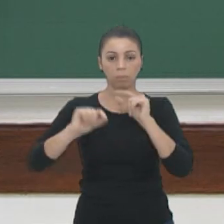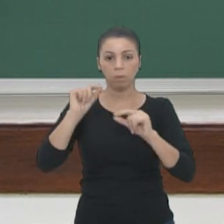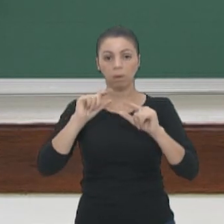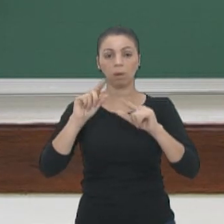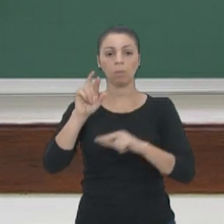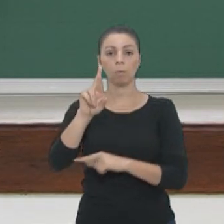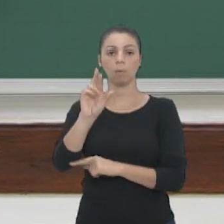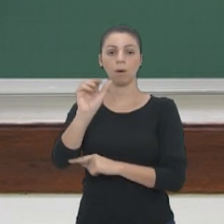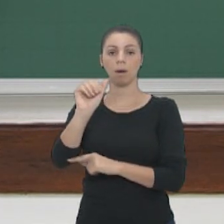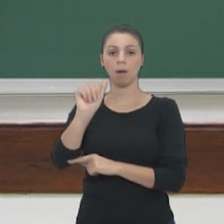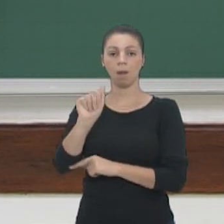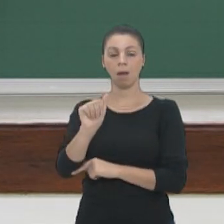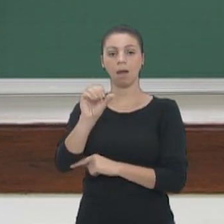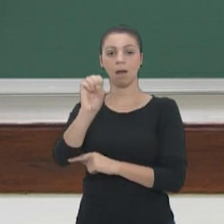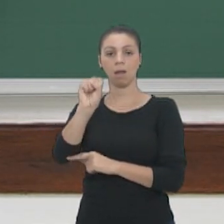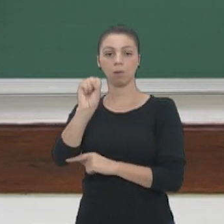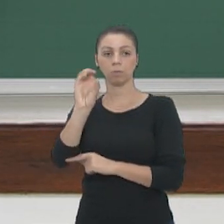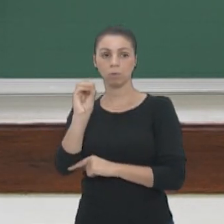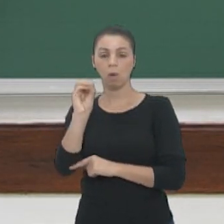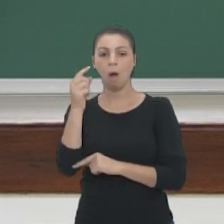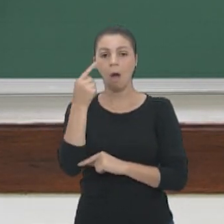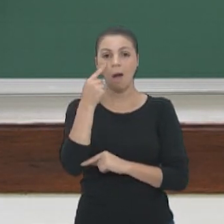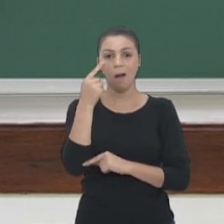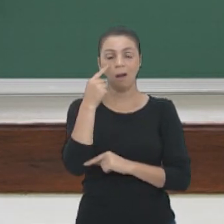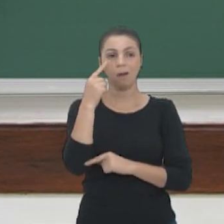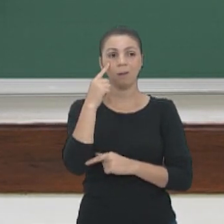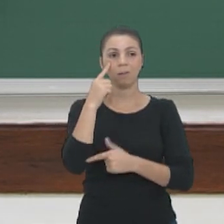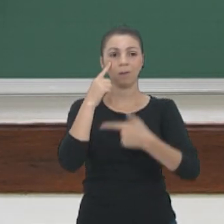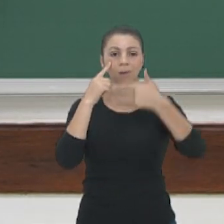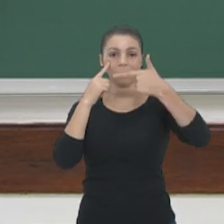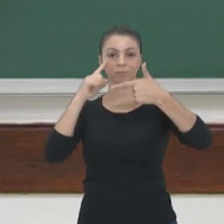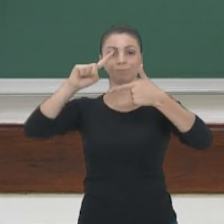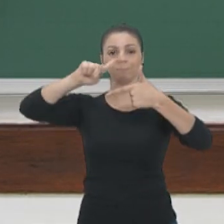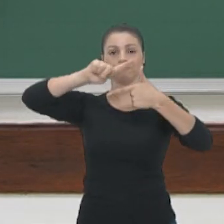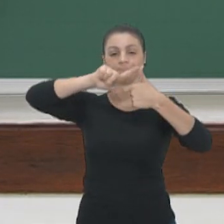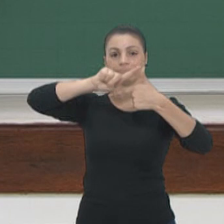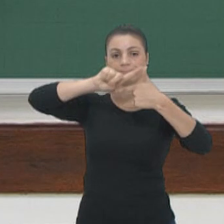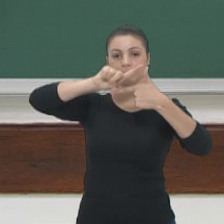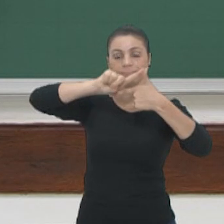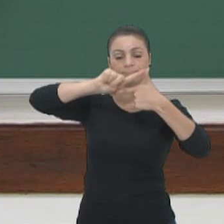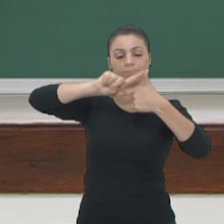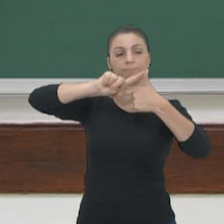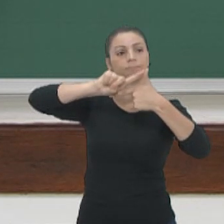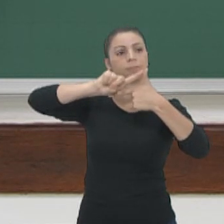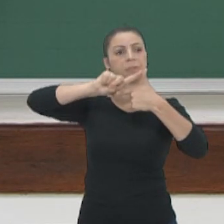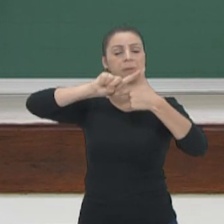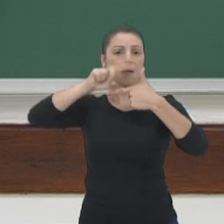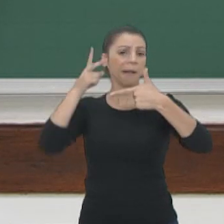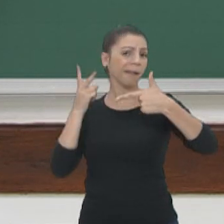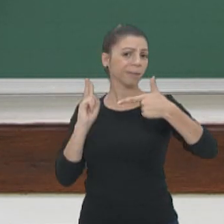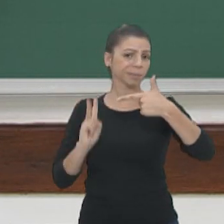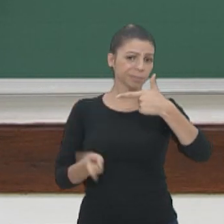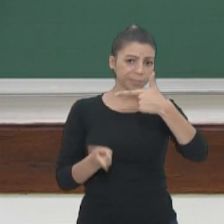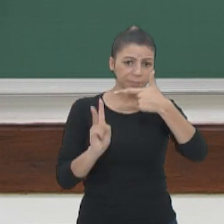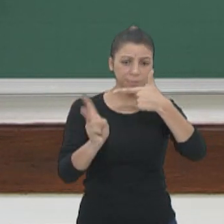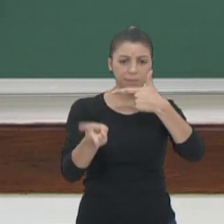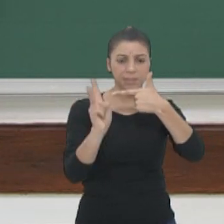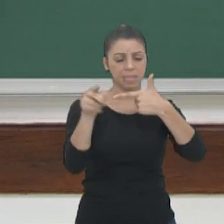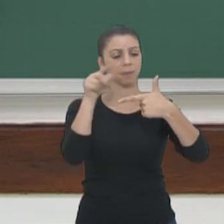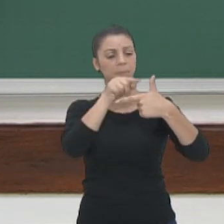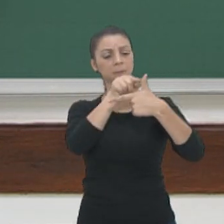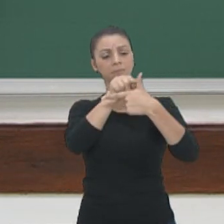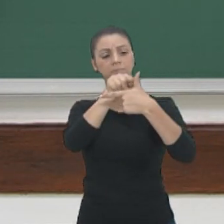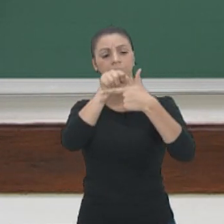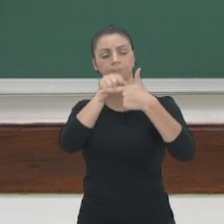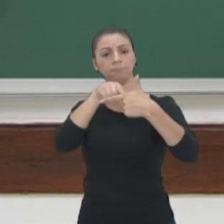continuar? Aqui o desenho do meu triângulo retângulo, né? Então eu tenho, sempre que eu tiver um ângulo de 90